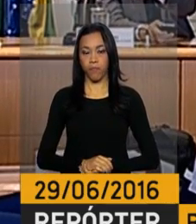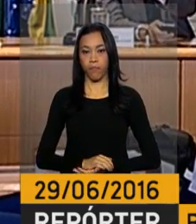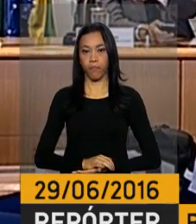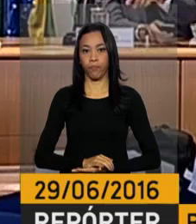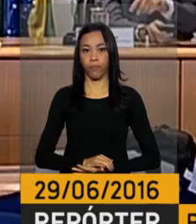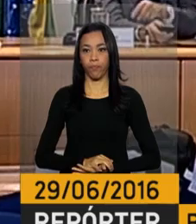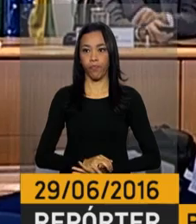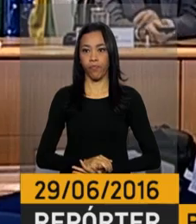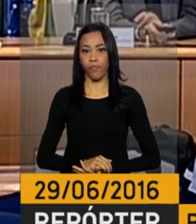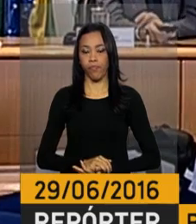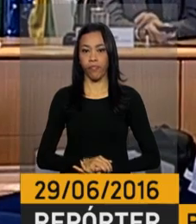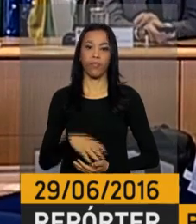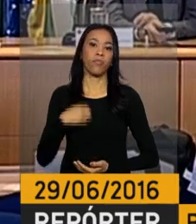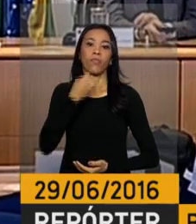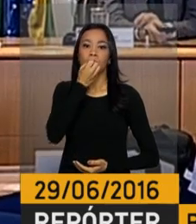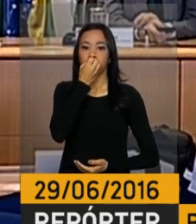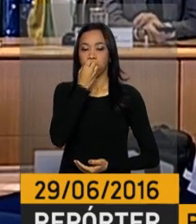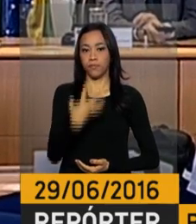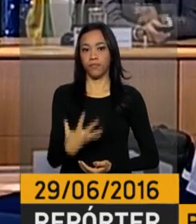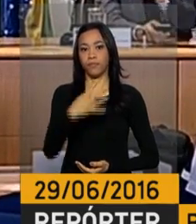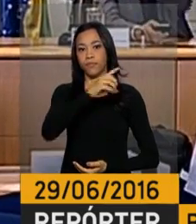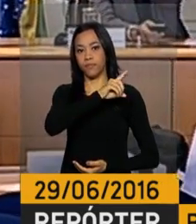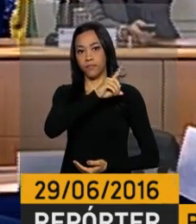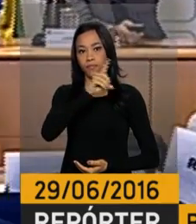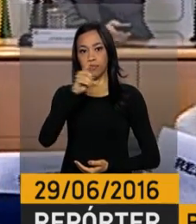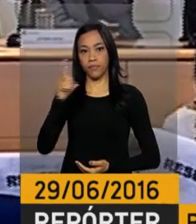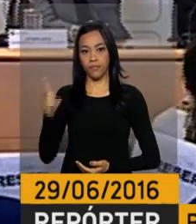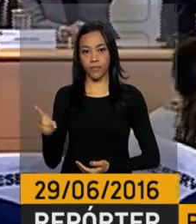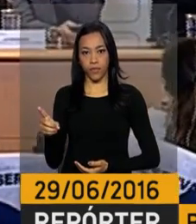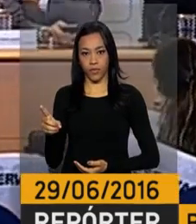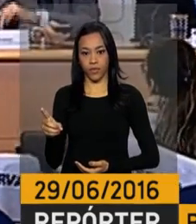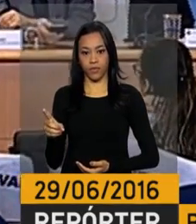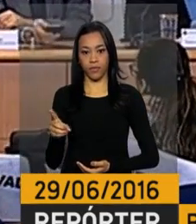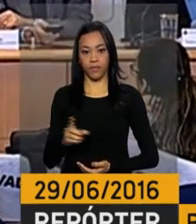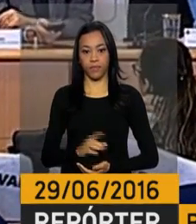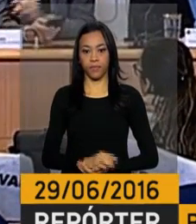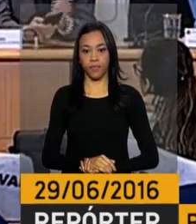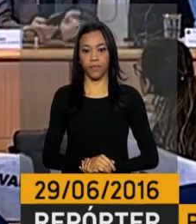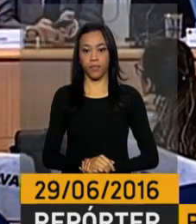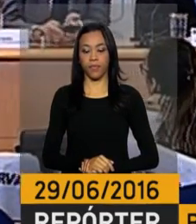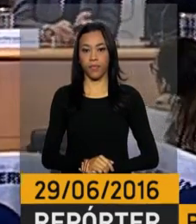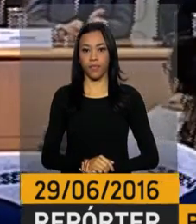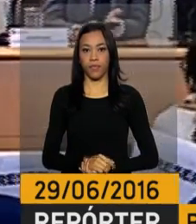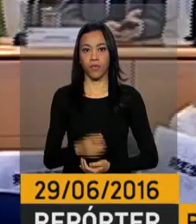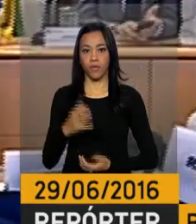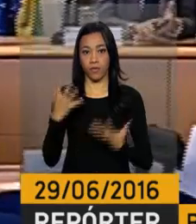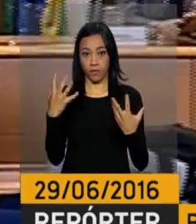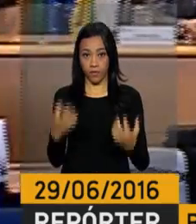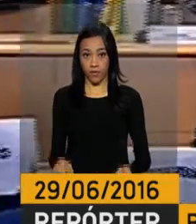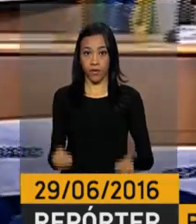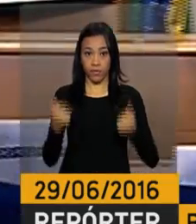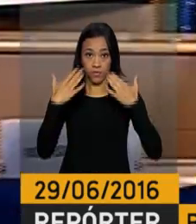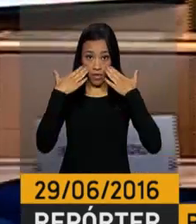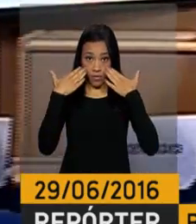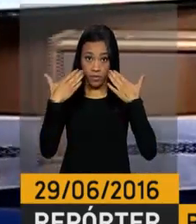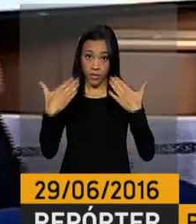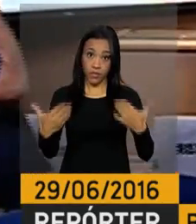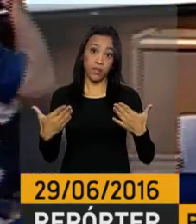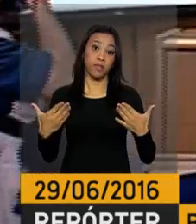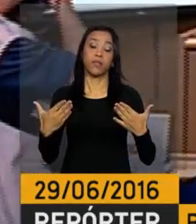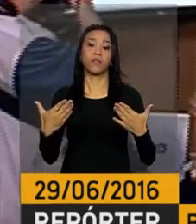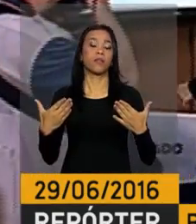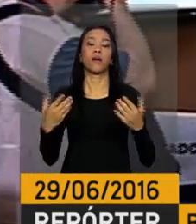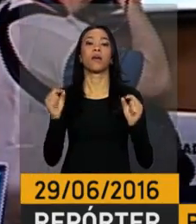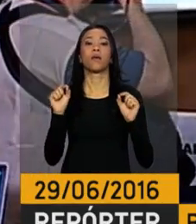fio bom dia eh Bom dia a todas e a todos Eh vamos apresentar aqui os novos resultados da terceira